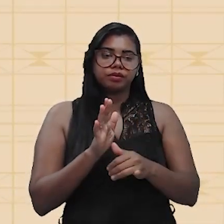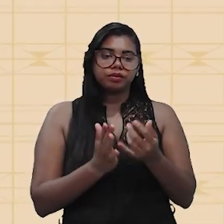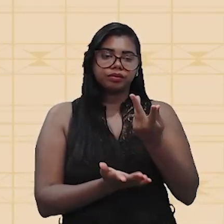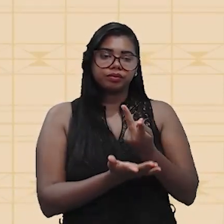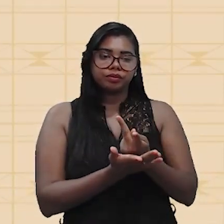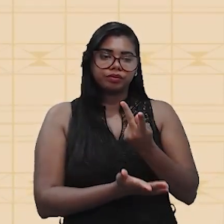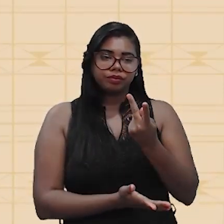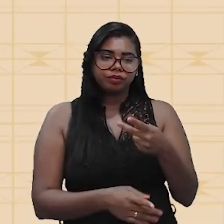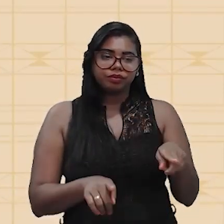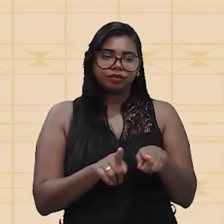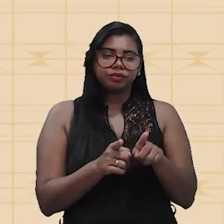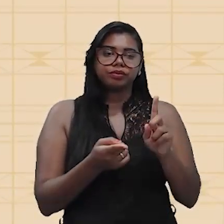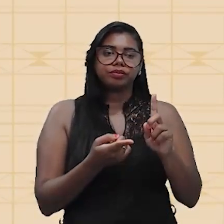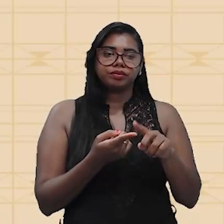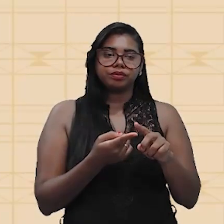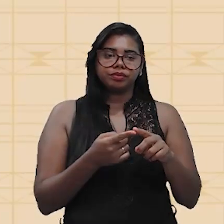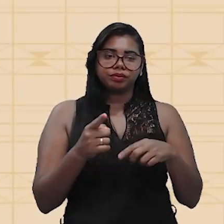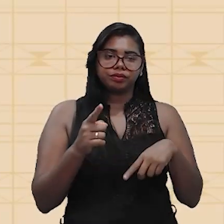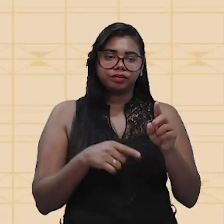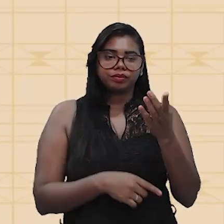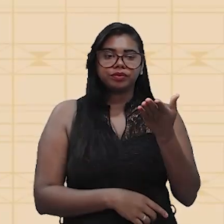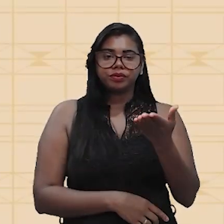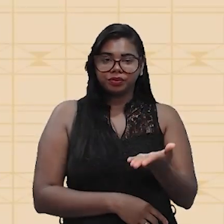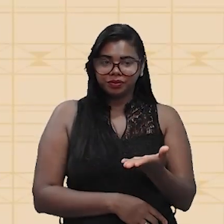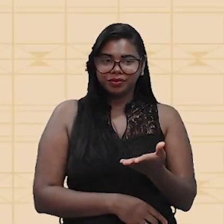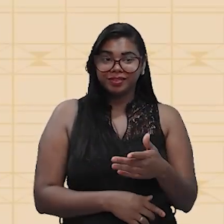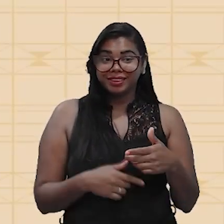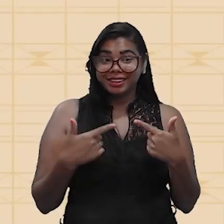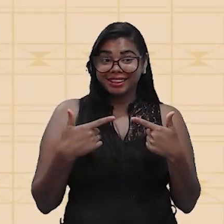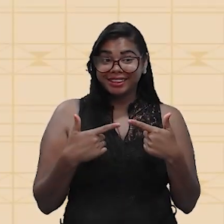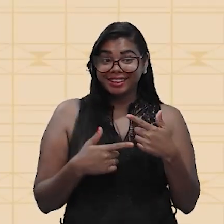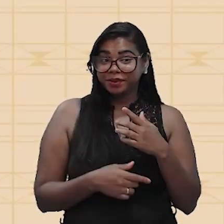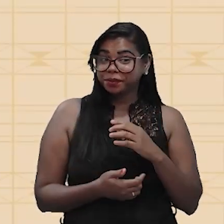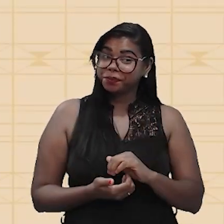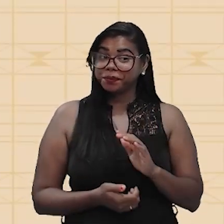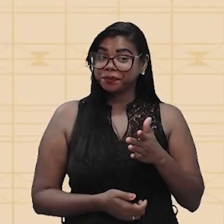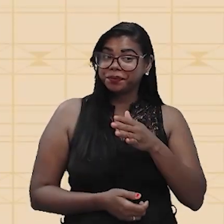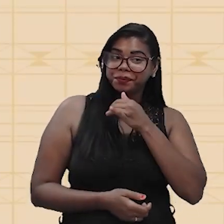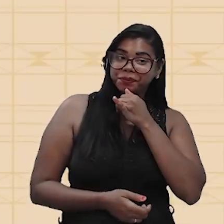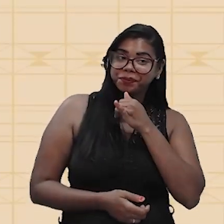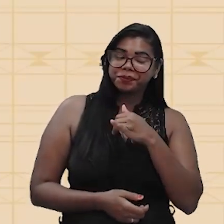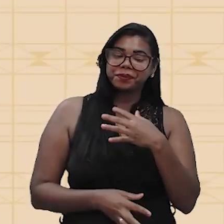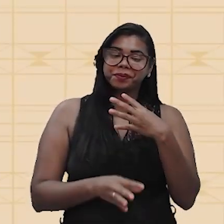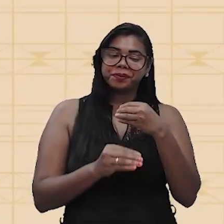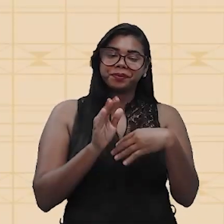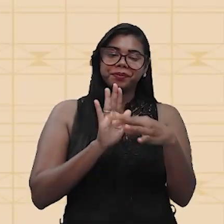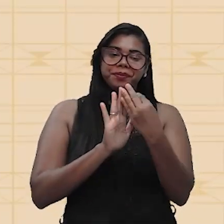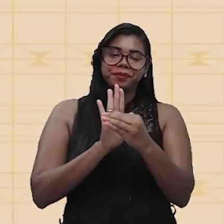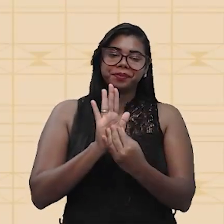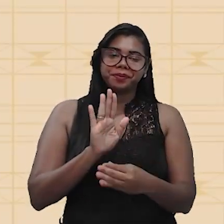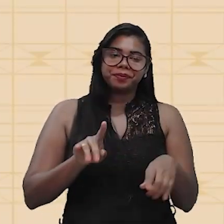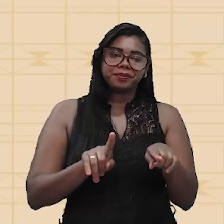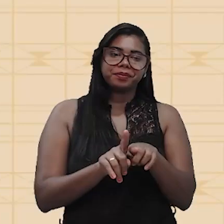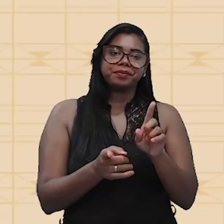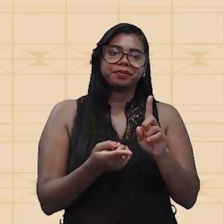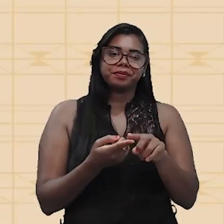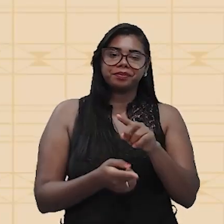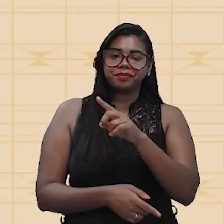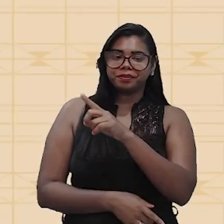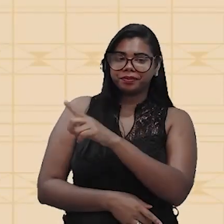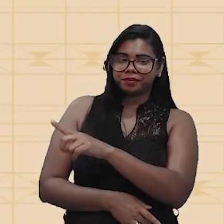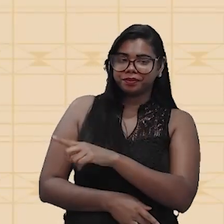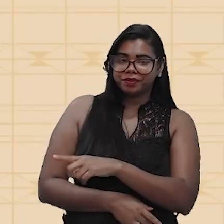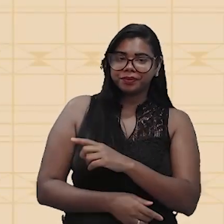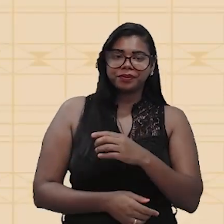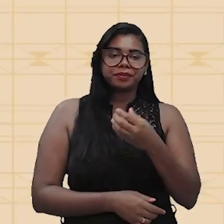equivalente, você ri, moleque! Aplicando a fórmula do você ri, você tem 6 igual a